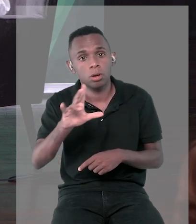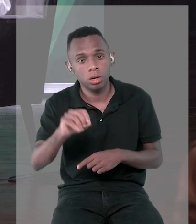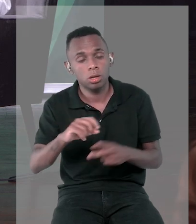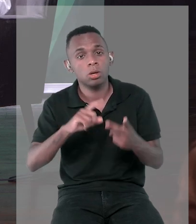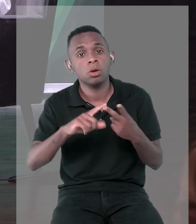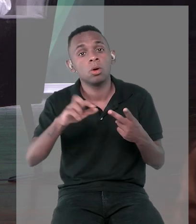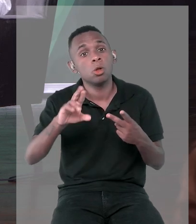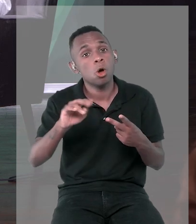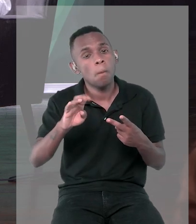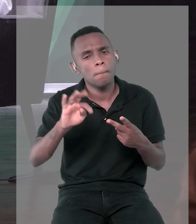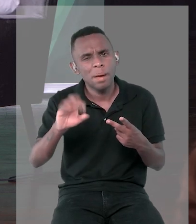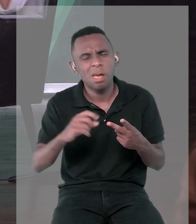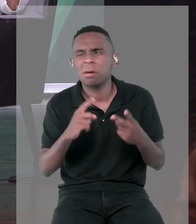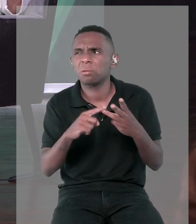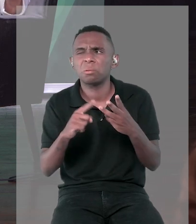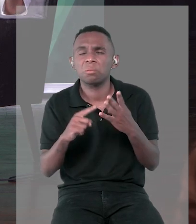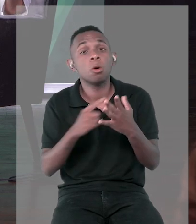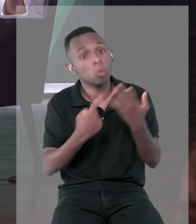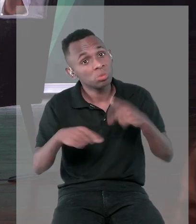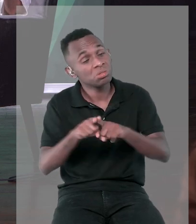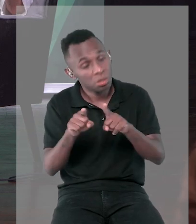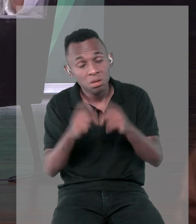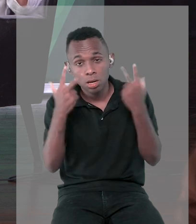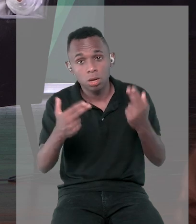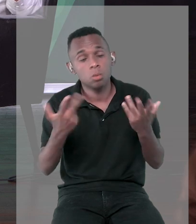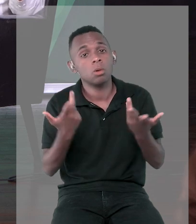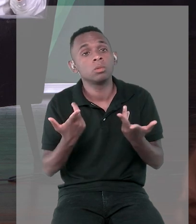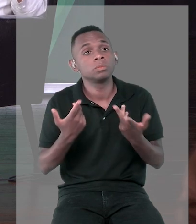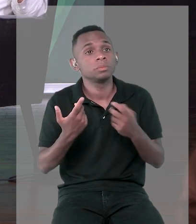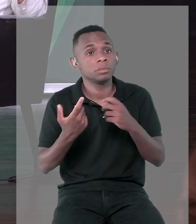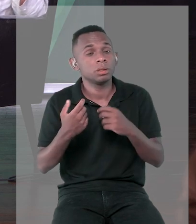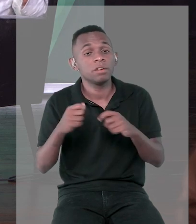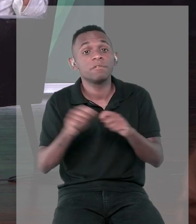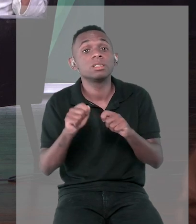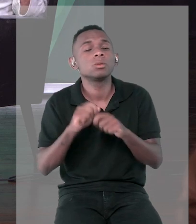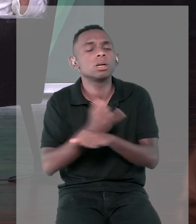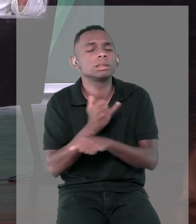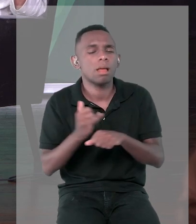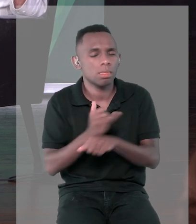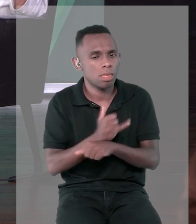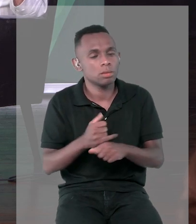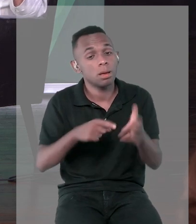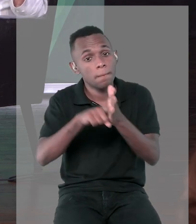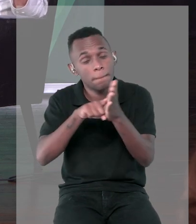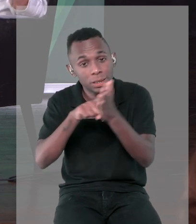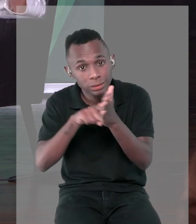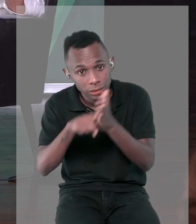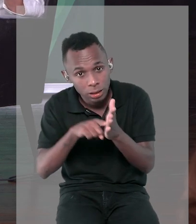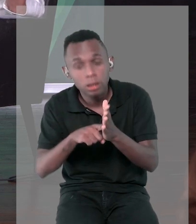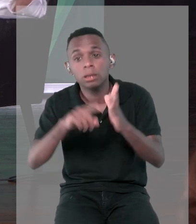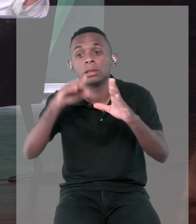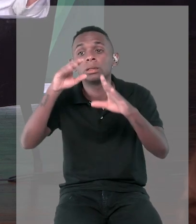Drummond, e mais uns 2 ou 3. Ele mandava, olha só, ele fez uma